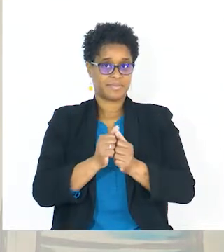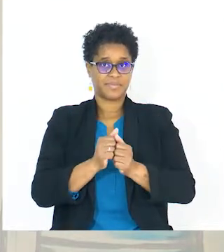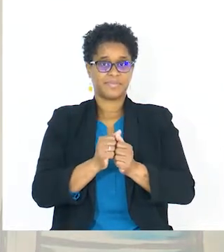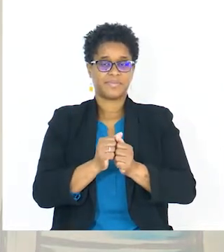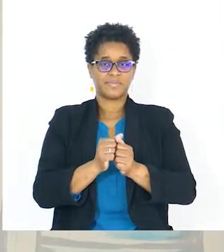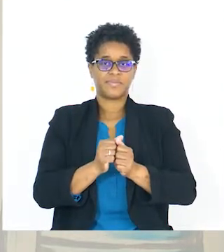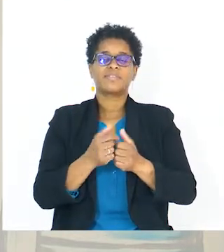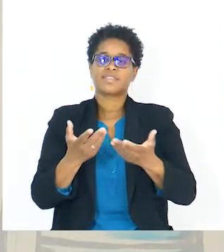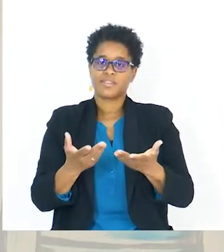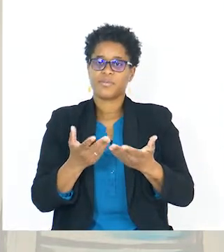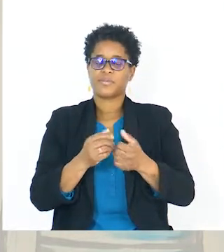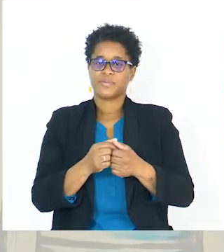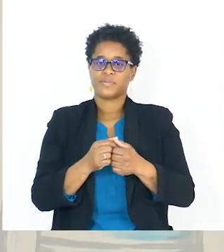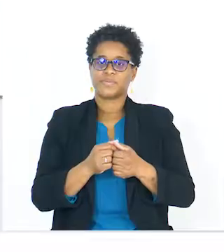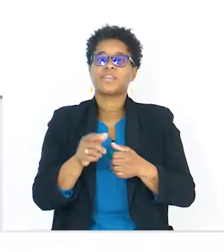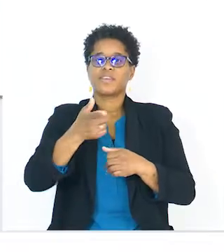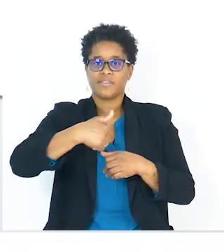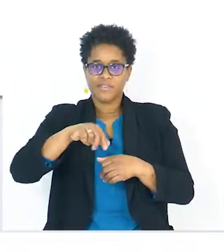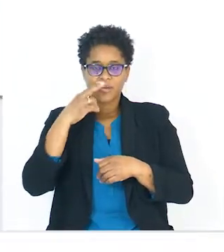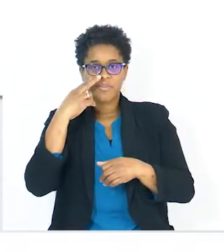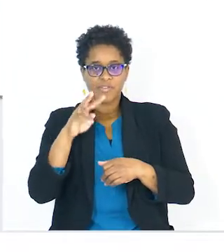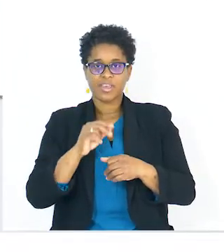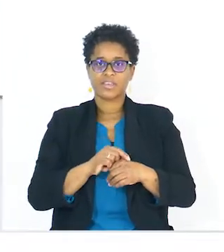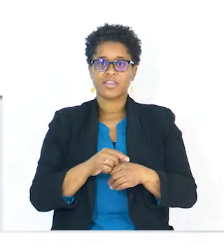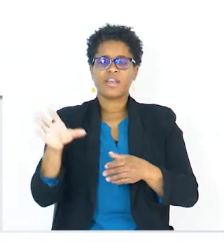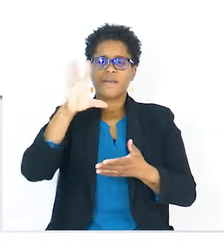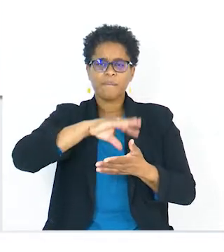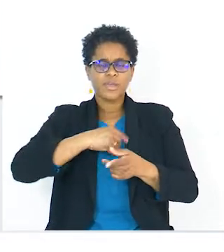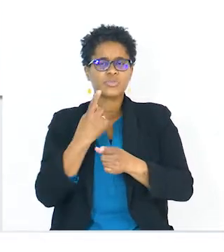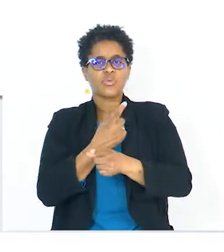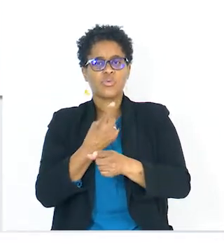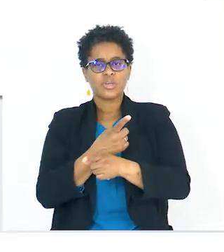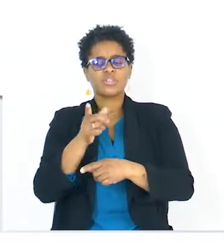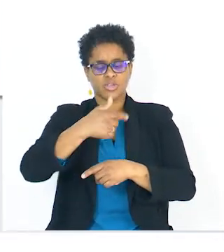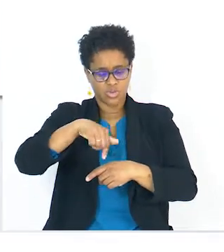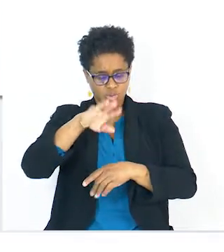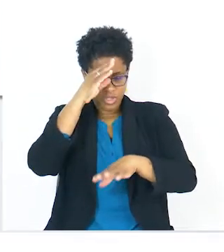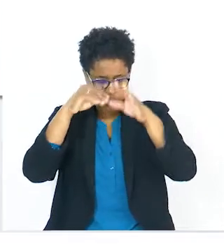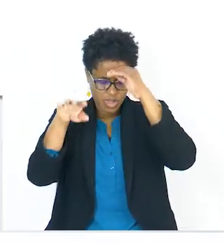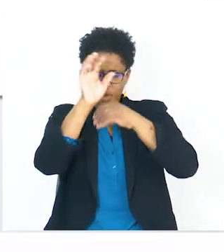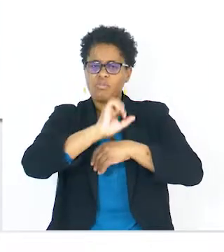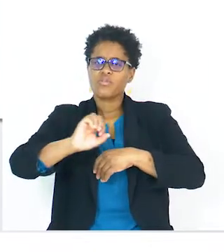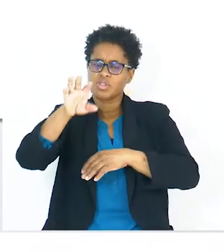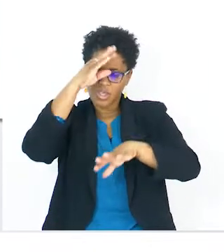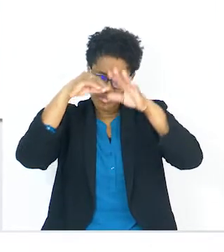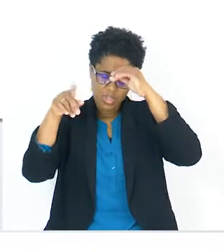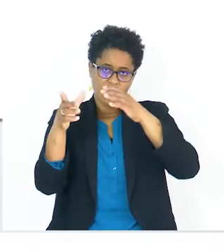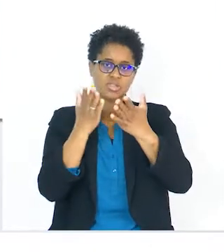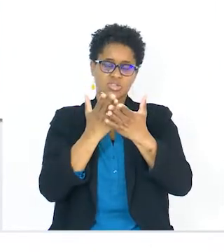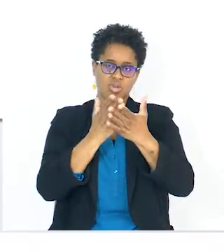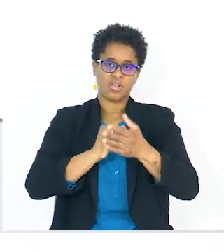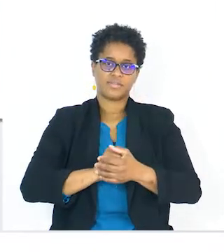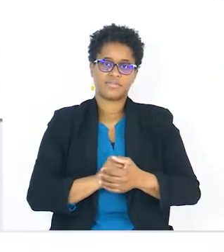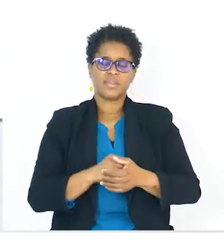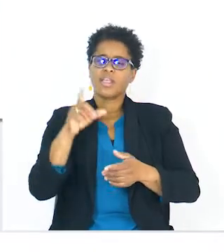dramatização. Bem, vamos ver mais coisas que nós aprendemos, que vocês aprendem na